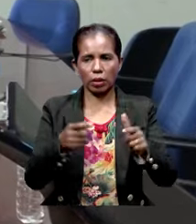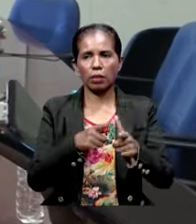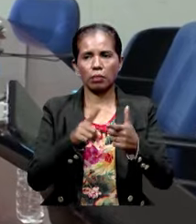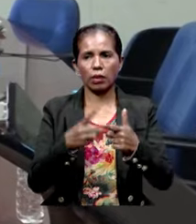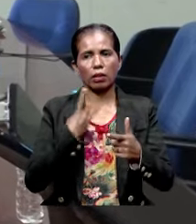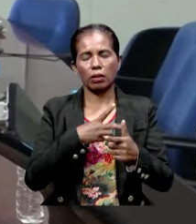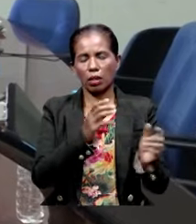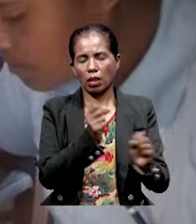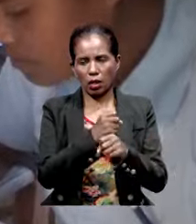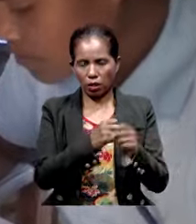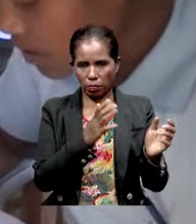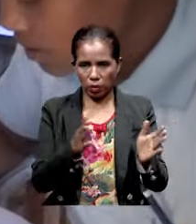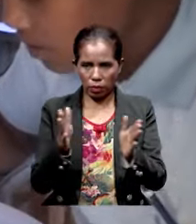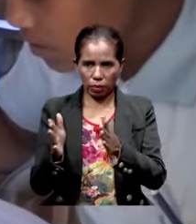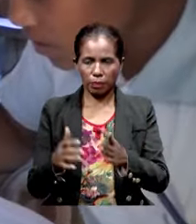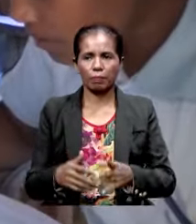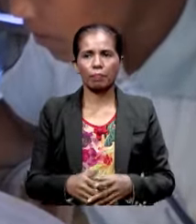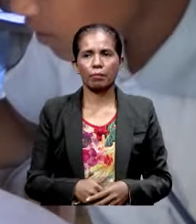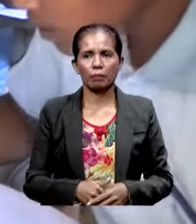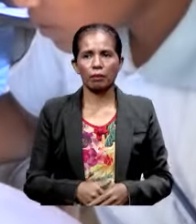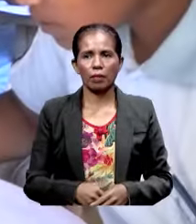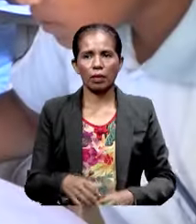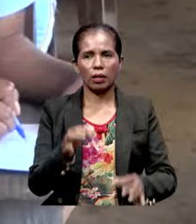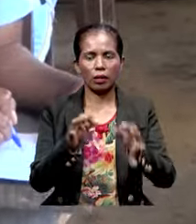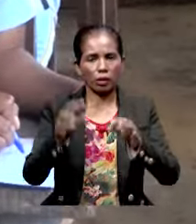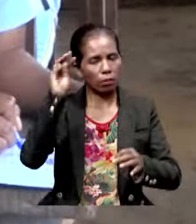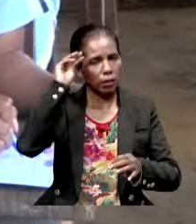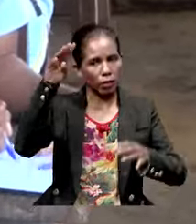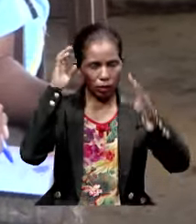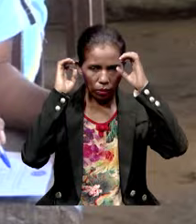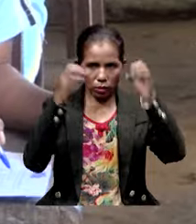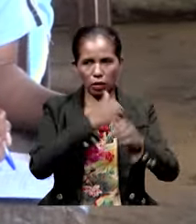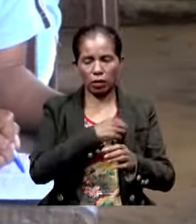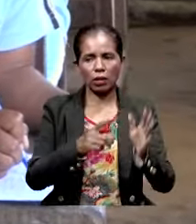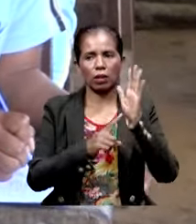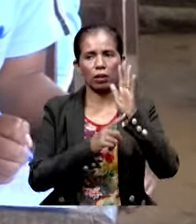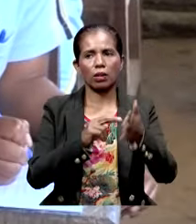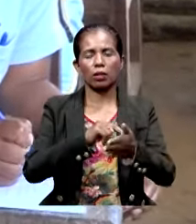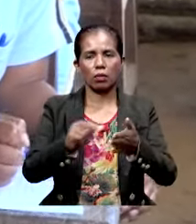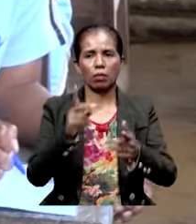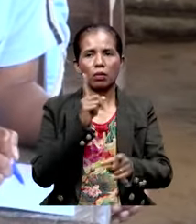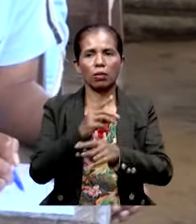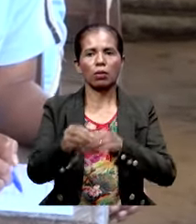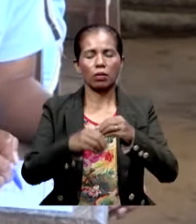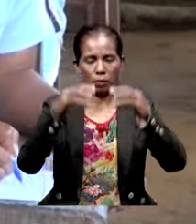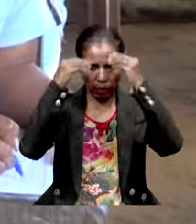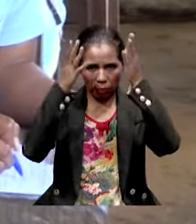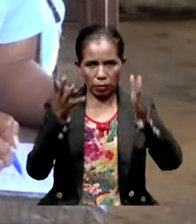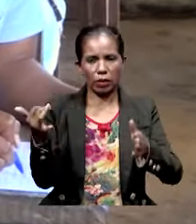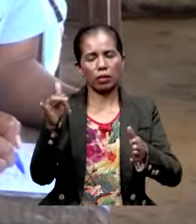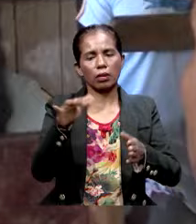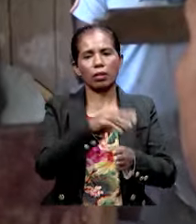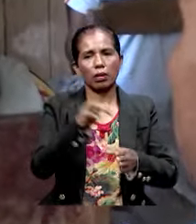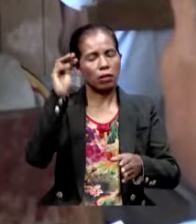itaro processo ba oi. Mas que não é ministro da Educação, se dá força em número, certeza, quando o professor suplente do